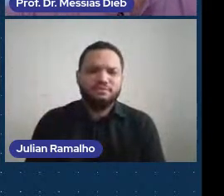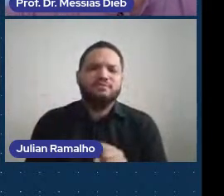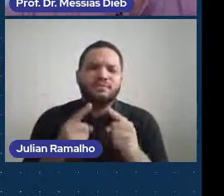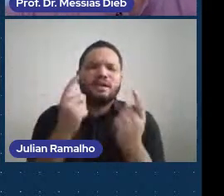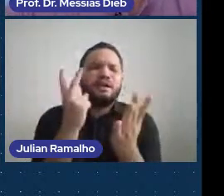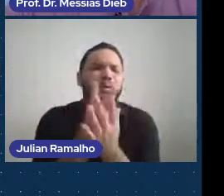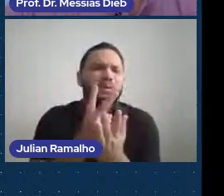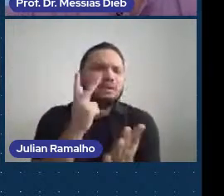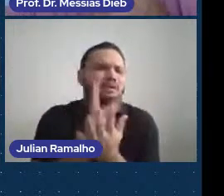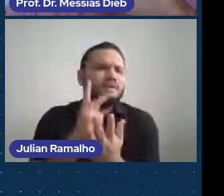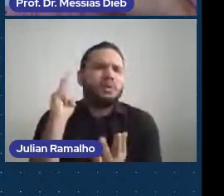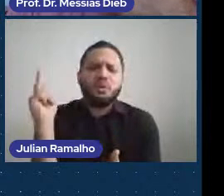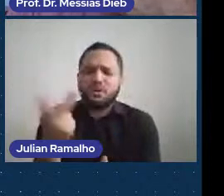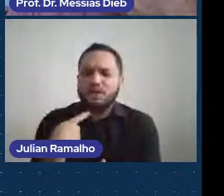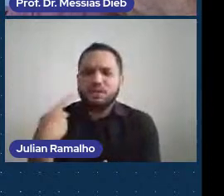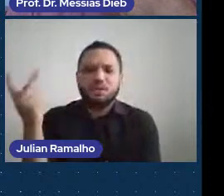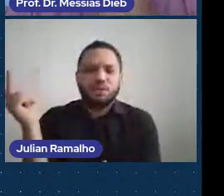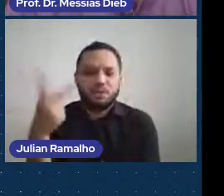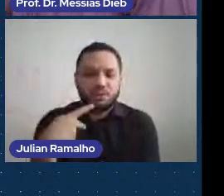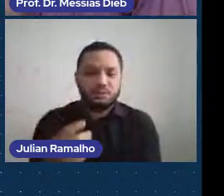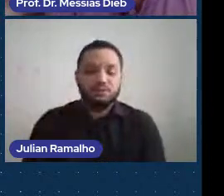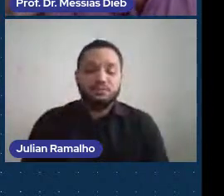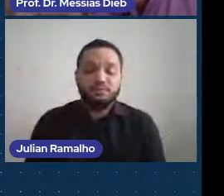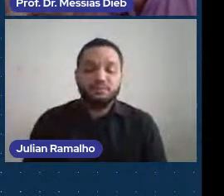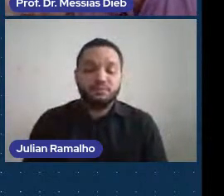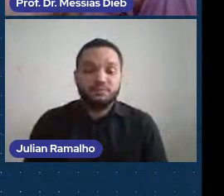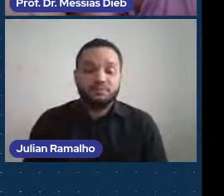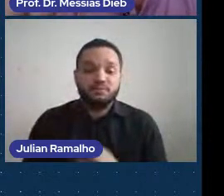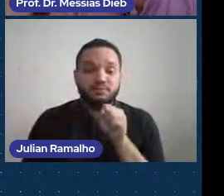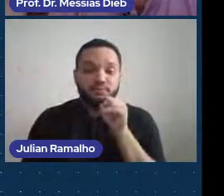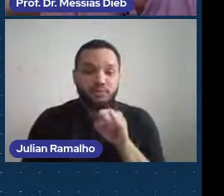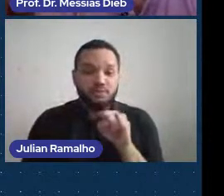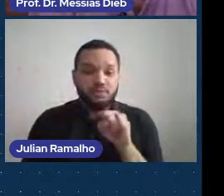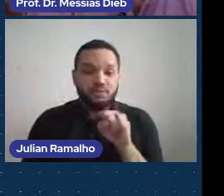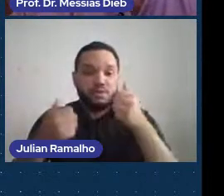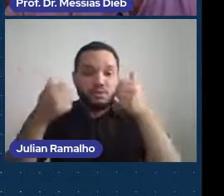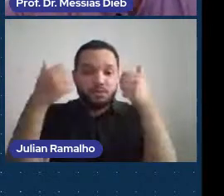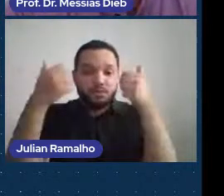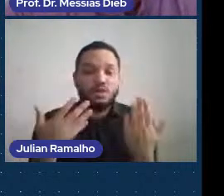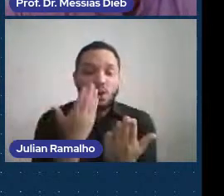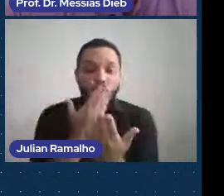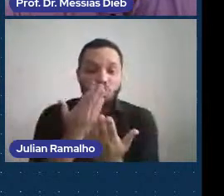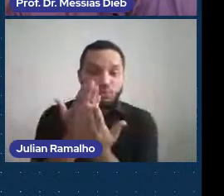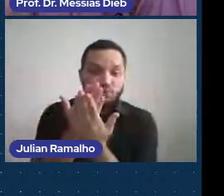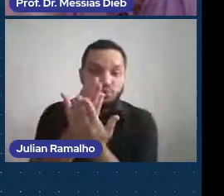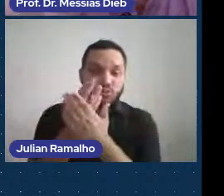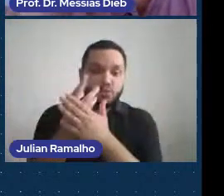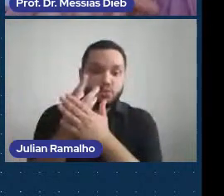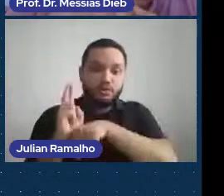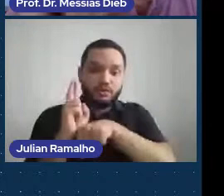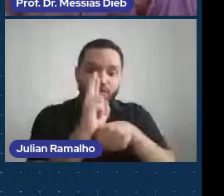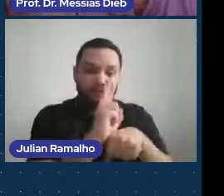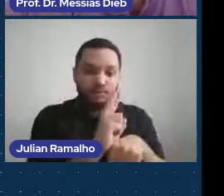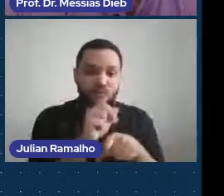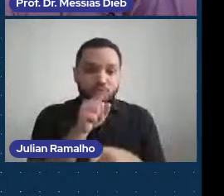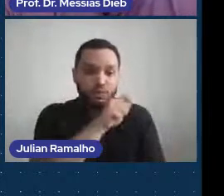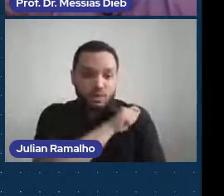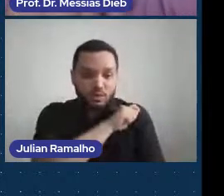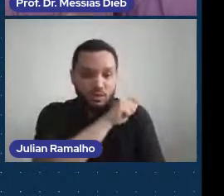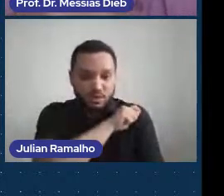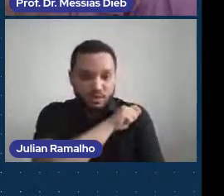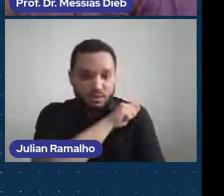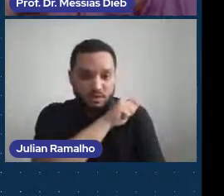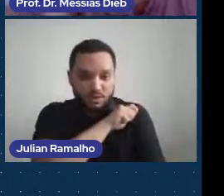né? Então, nesse caso, se eu digo que vou estudar a representação que os estudantes têm sobre